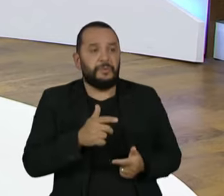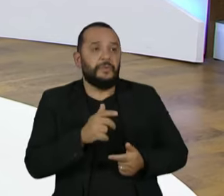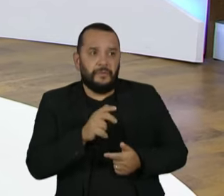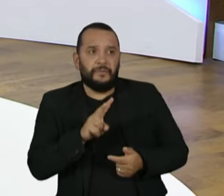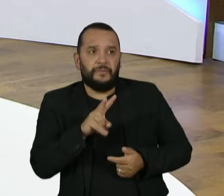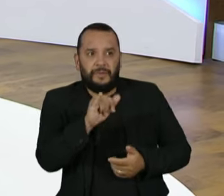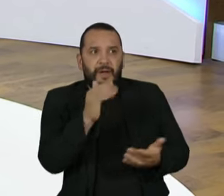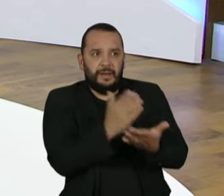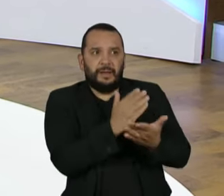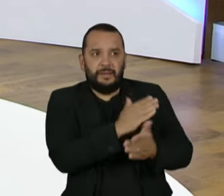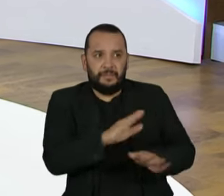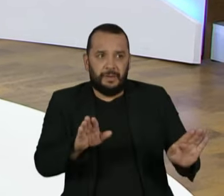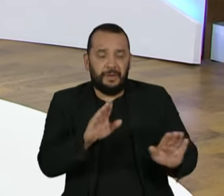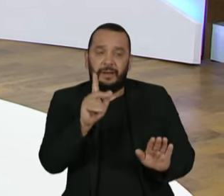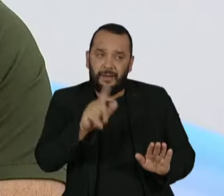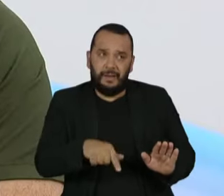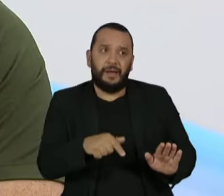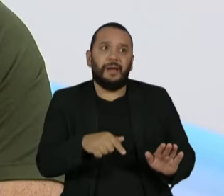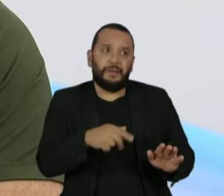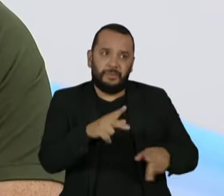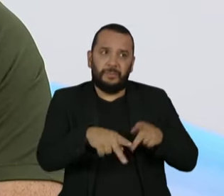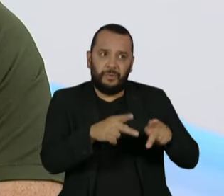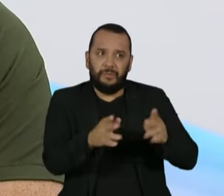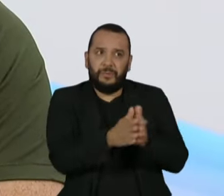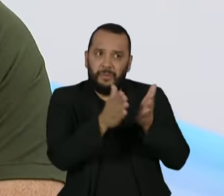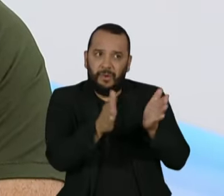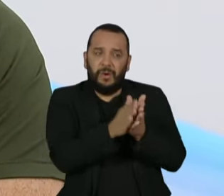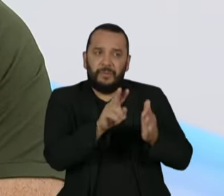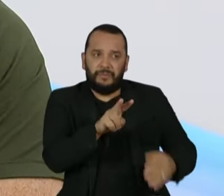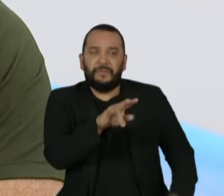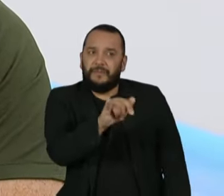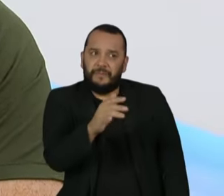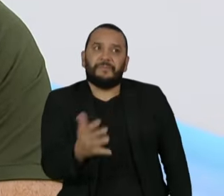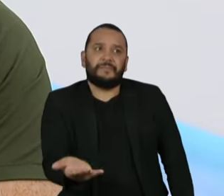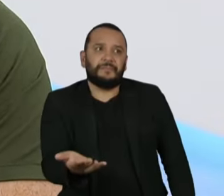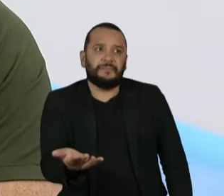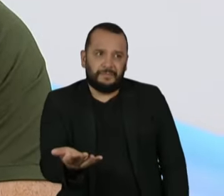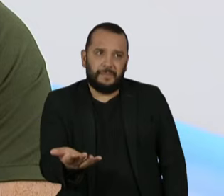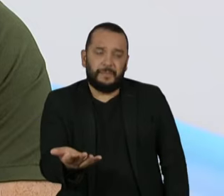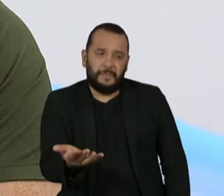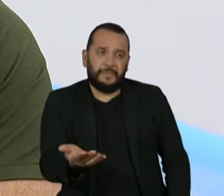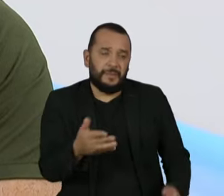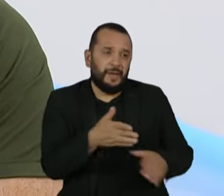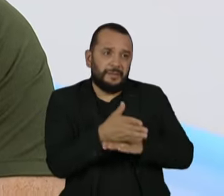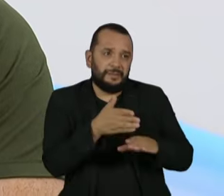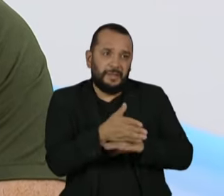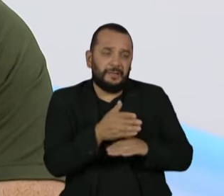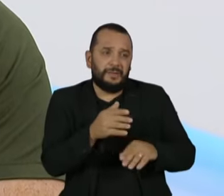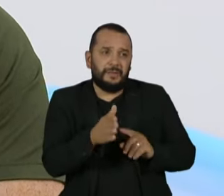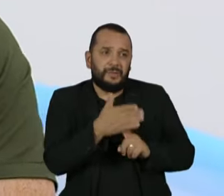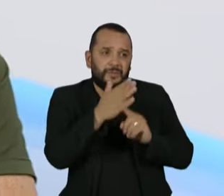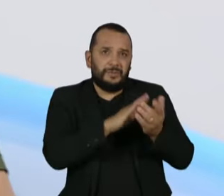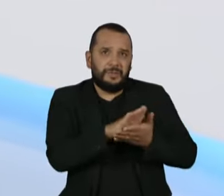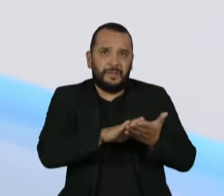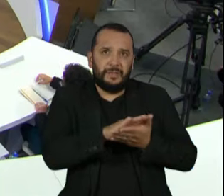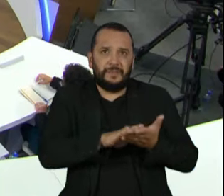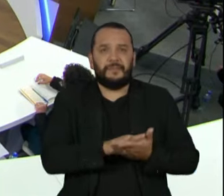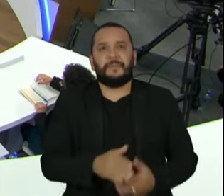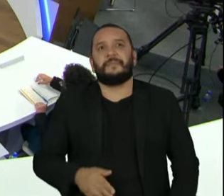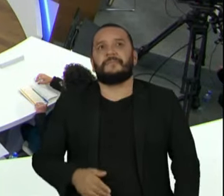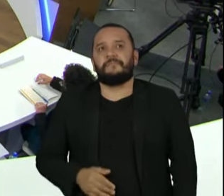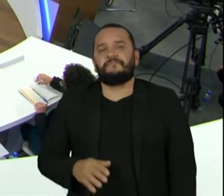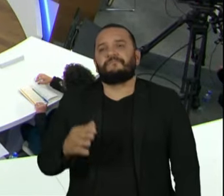camada que já é privilegiada em relação a vários acesso a várias coisas isso eu acho